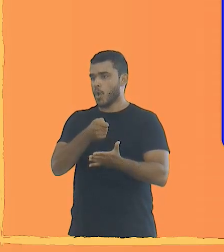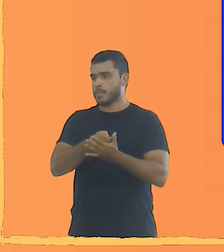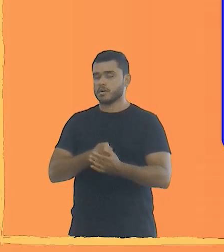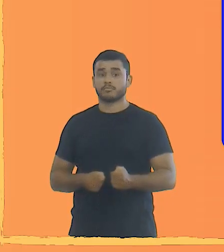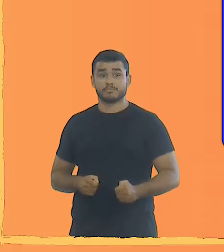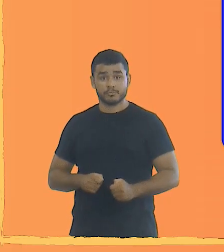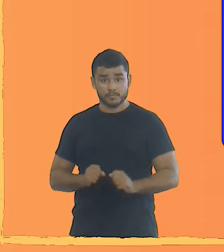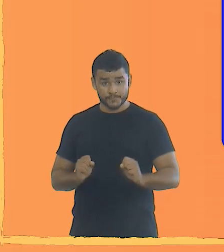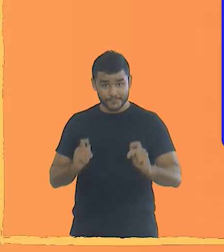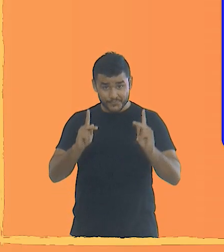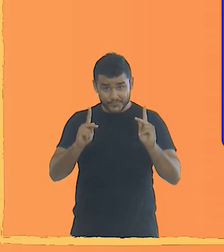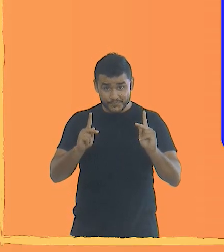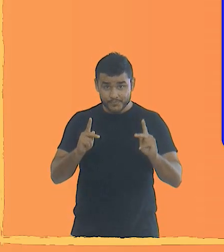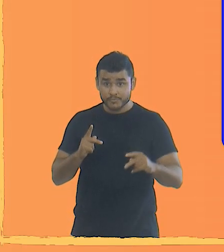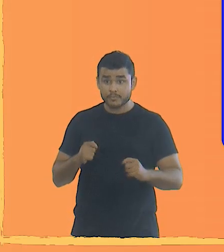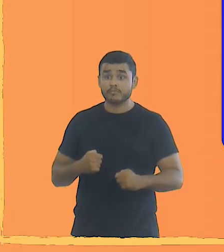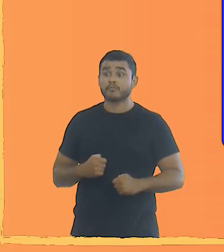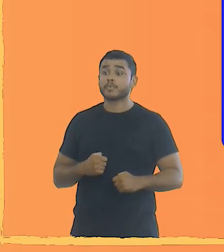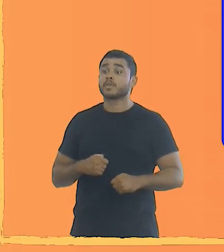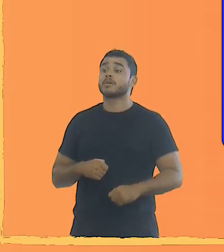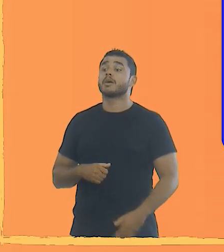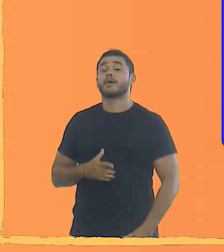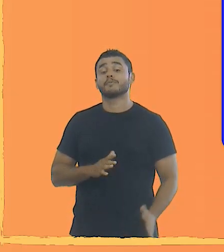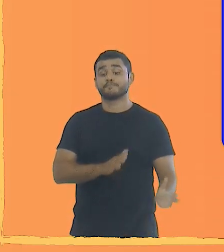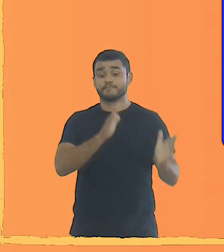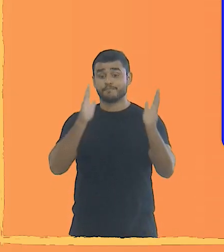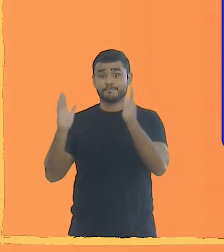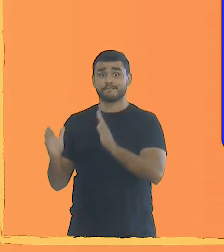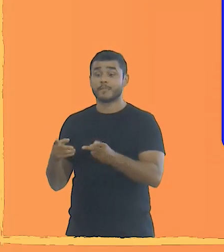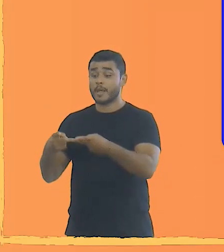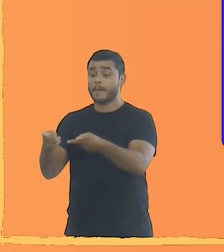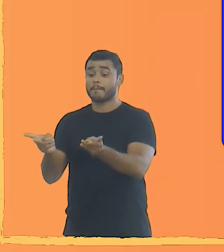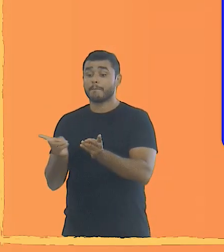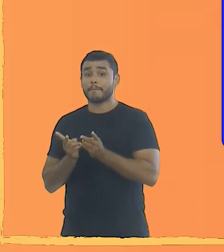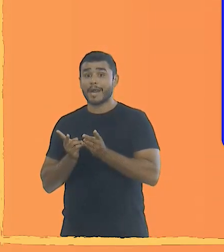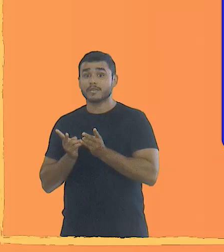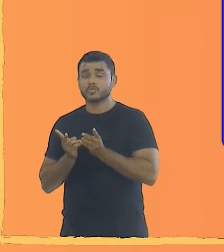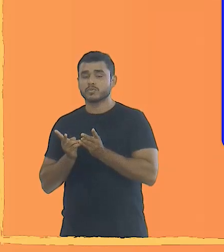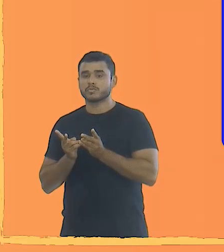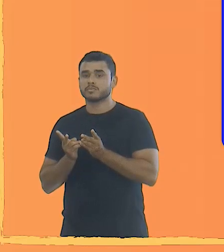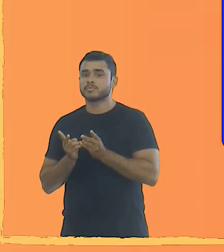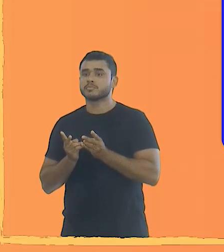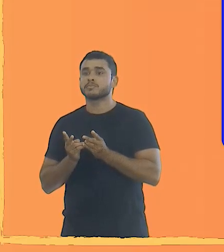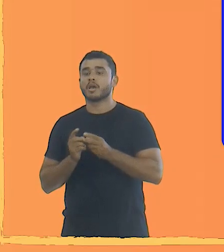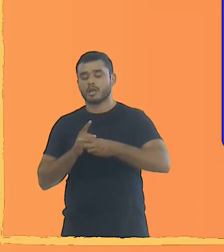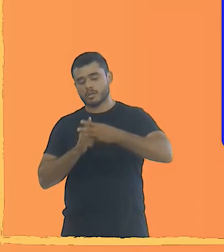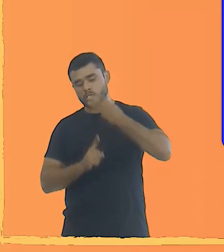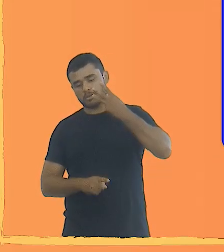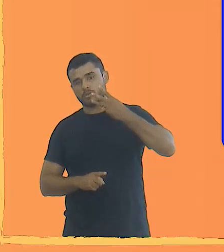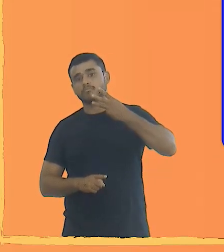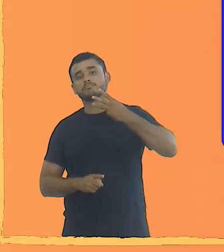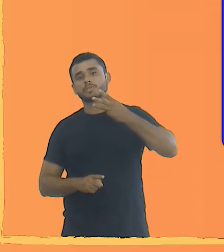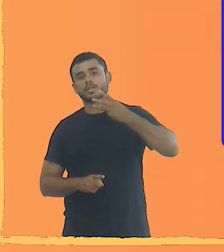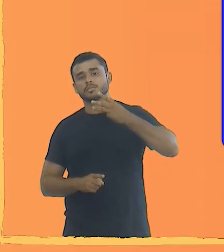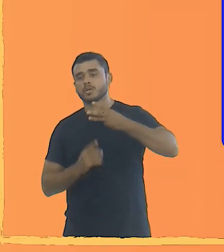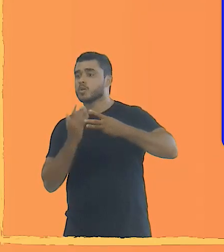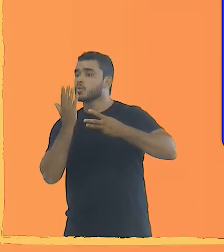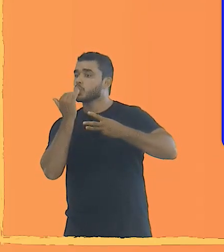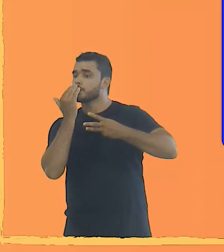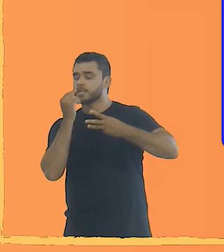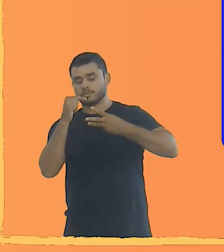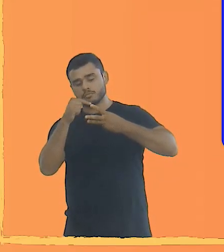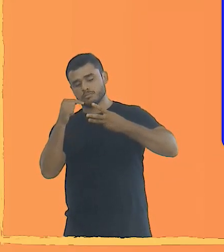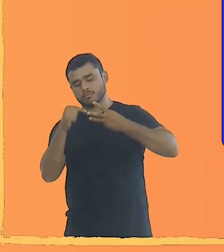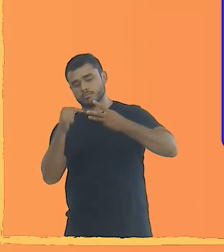você tem que pedir alguma coisa que está no cardápio. Quantas opções você tem no cardápio? 3. Então para o prato quente são 3 opções. Agora, de